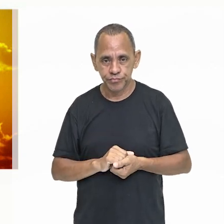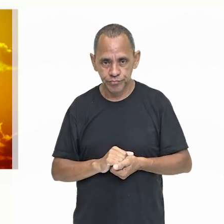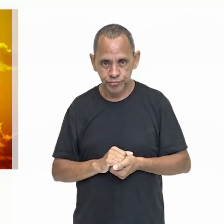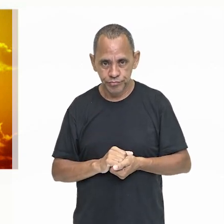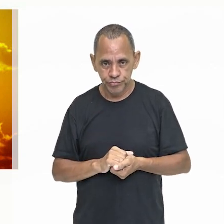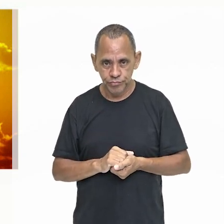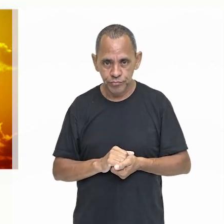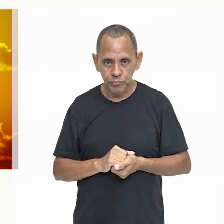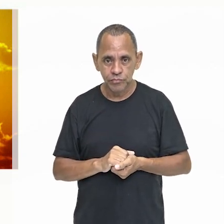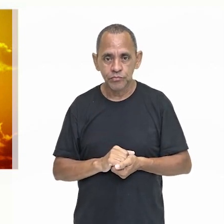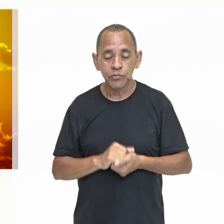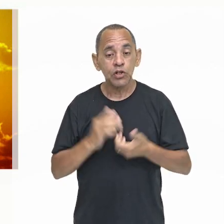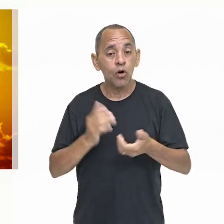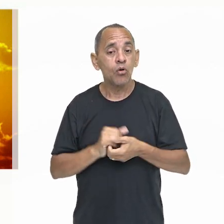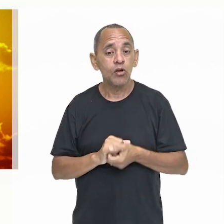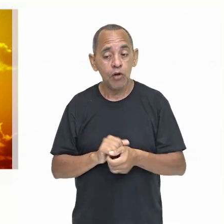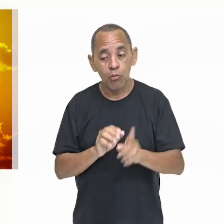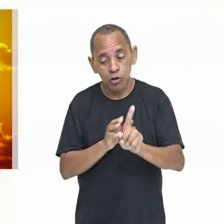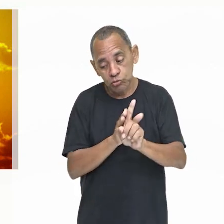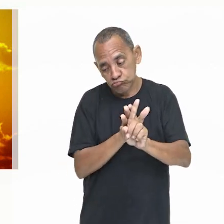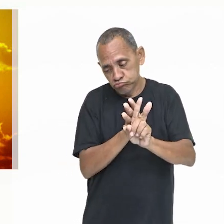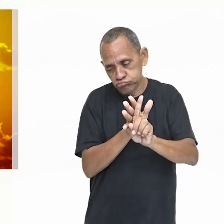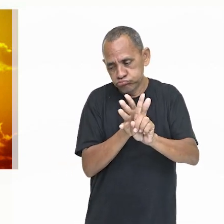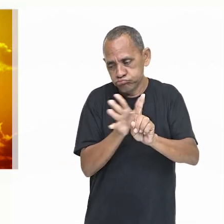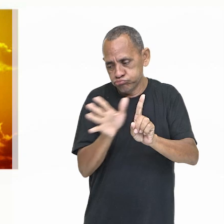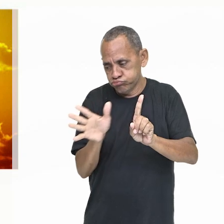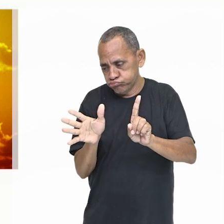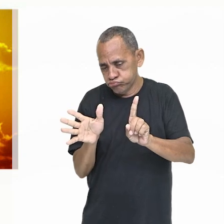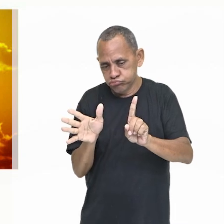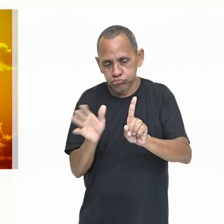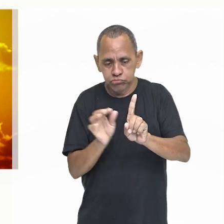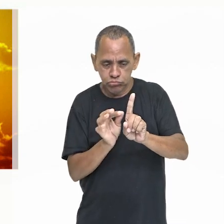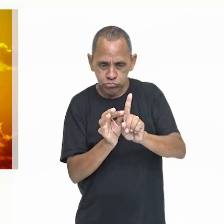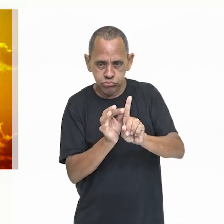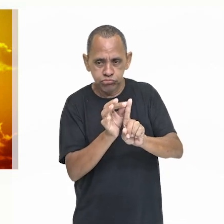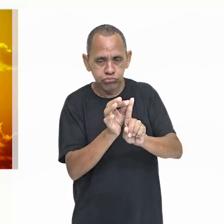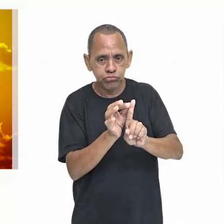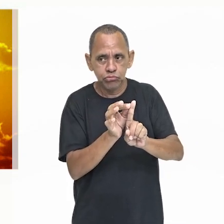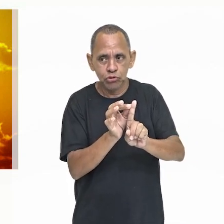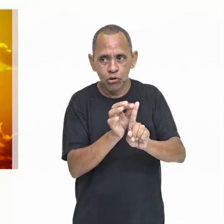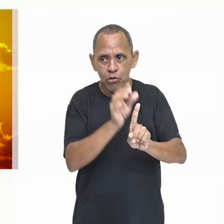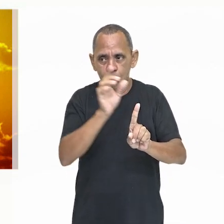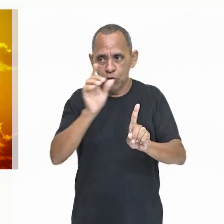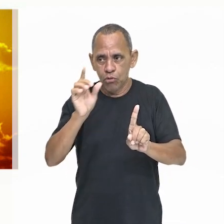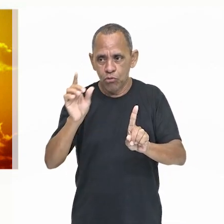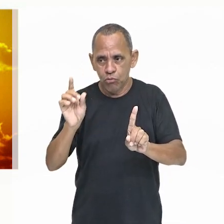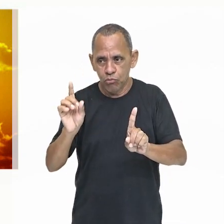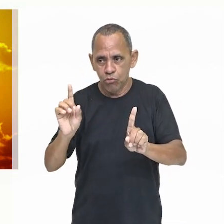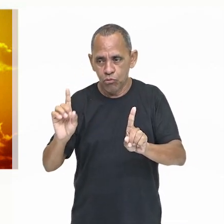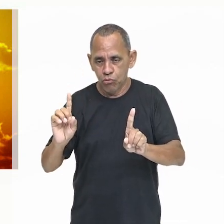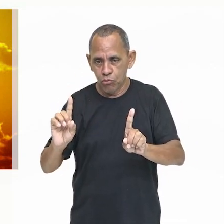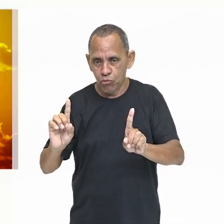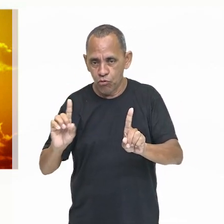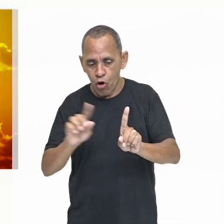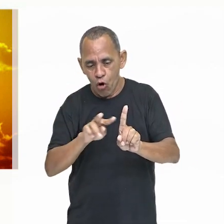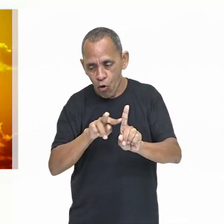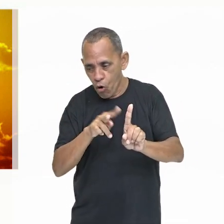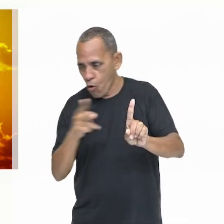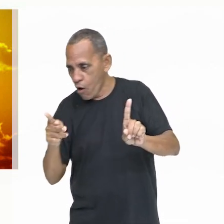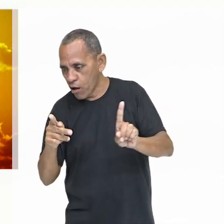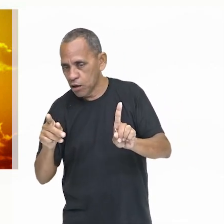passar ou vai fluir de um corpo com maior temperatura para outro de menor